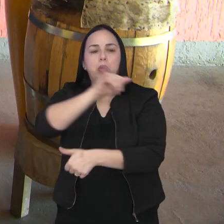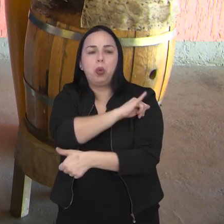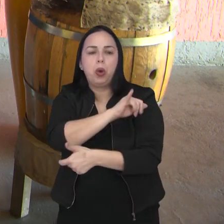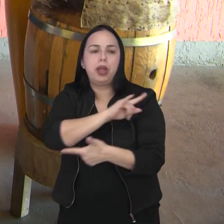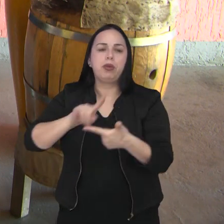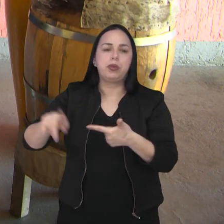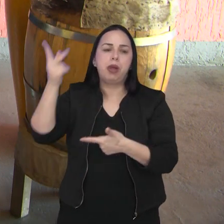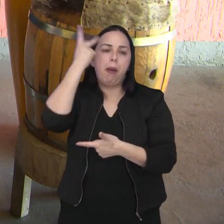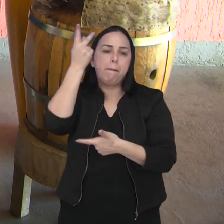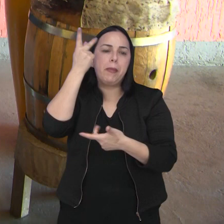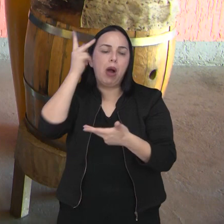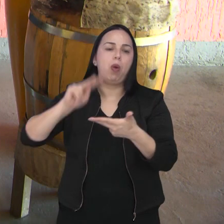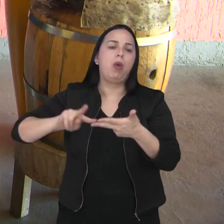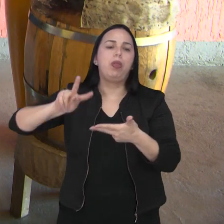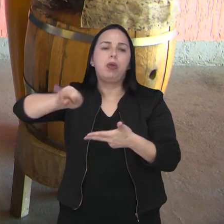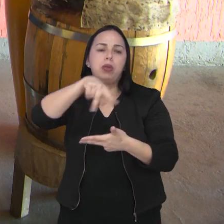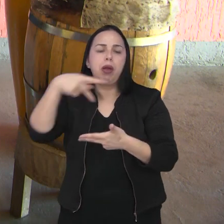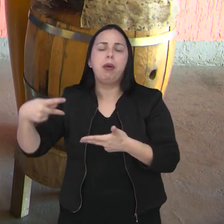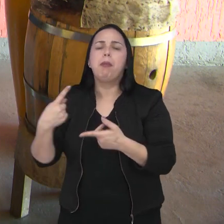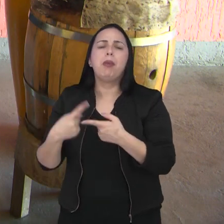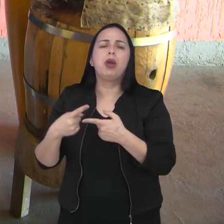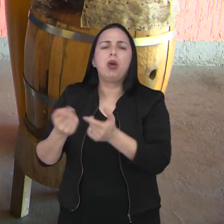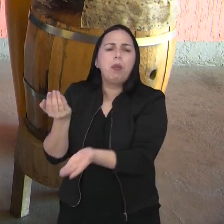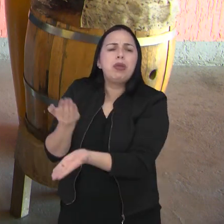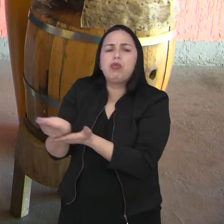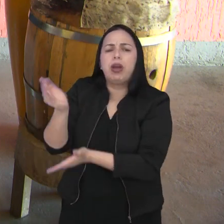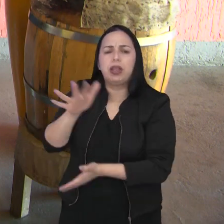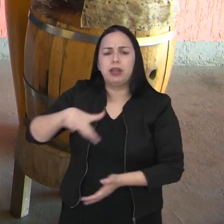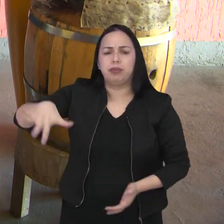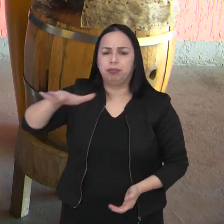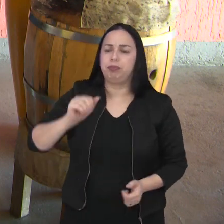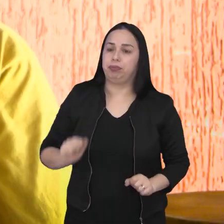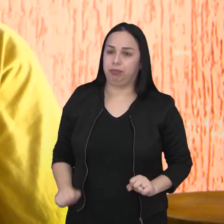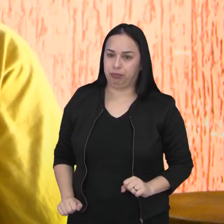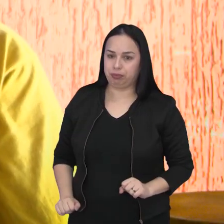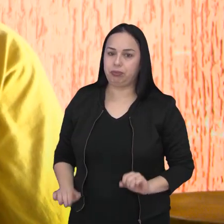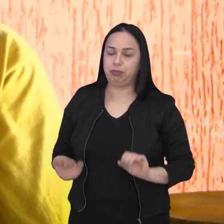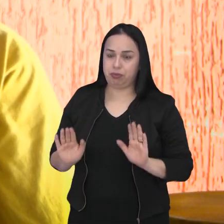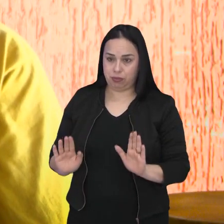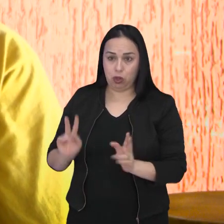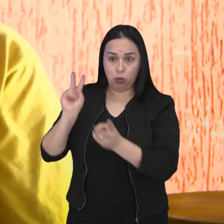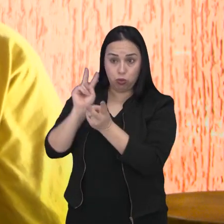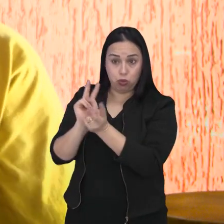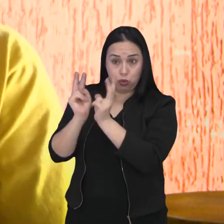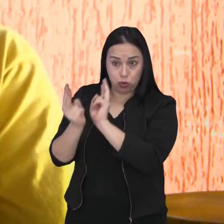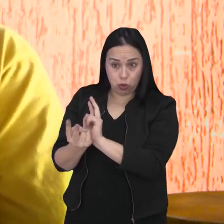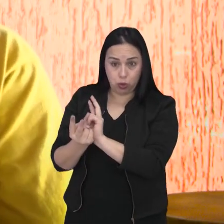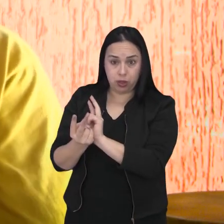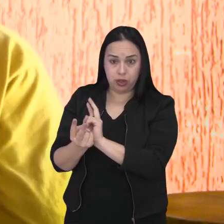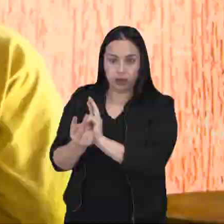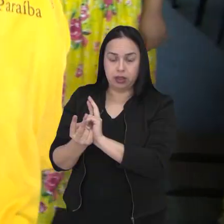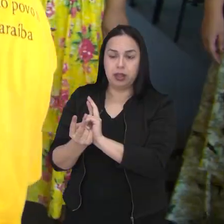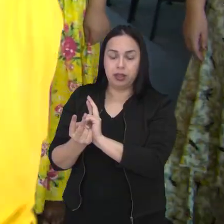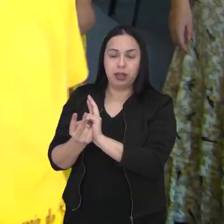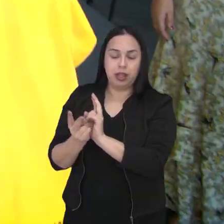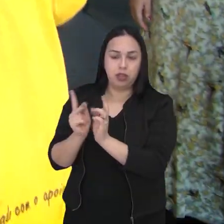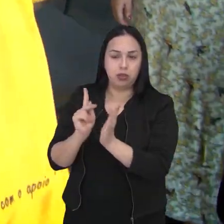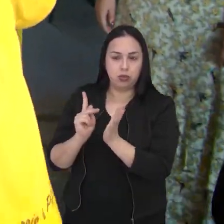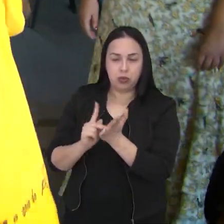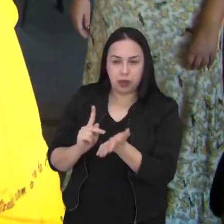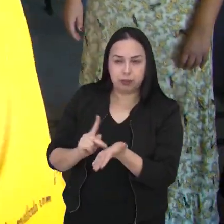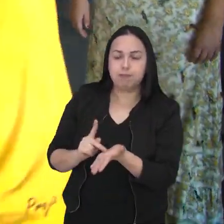no Vale do Paraíba. Por que se estruturou muito aqui nessa região? Então, o jongo,